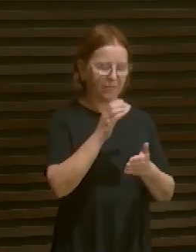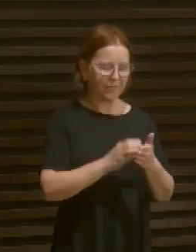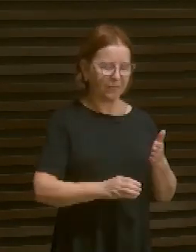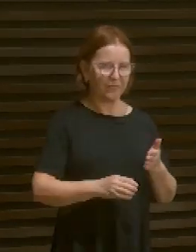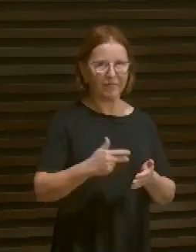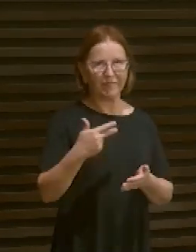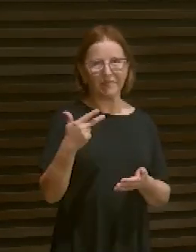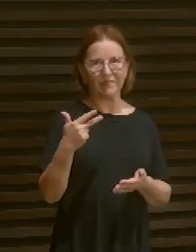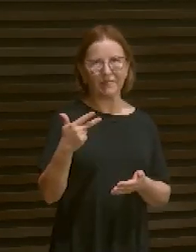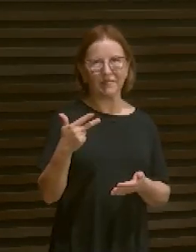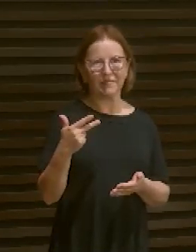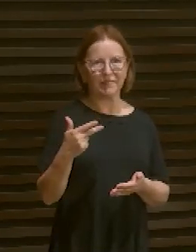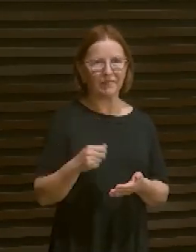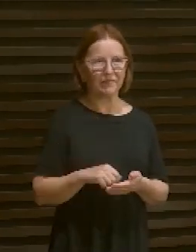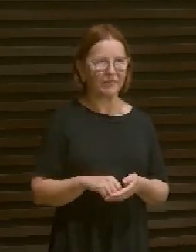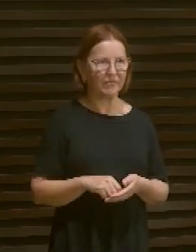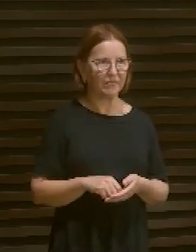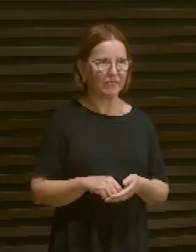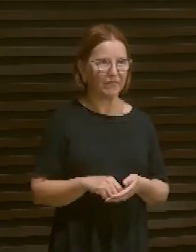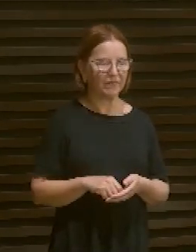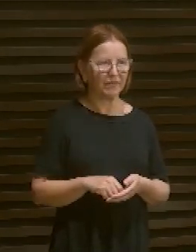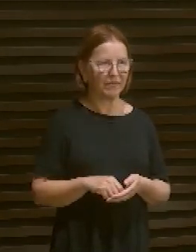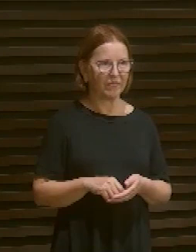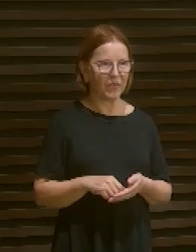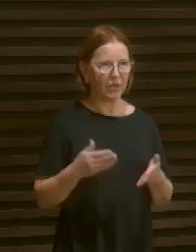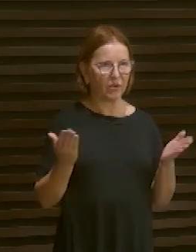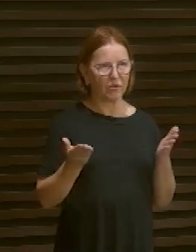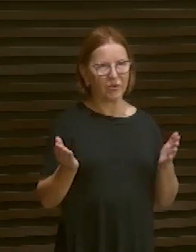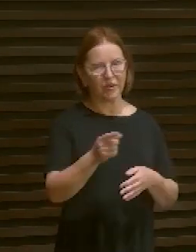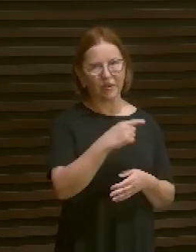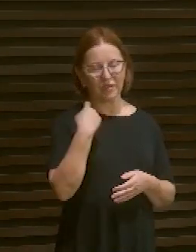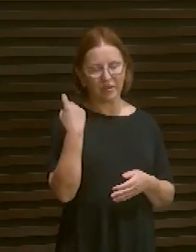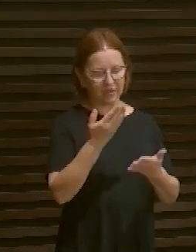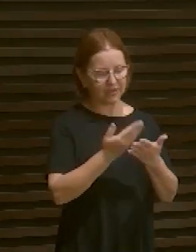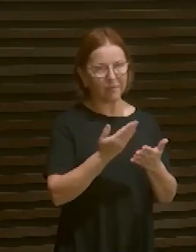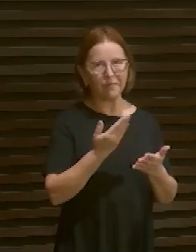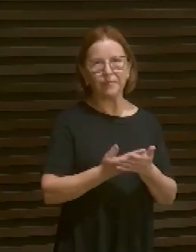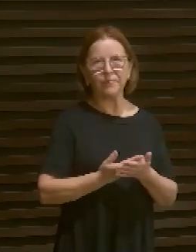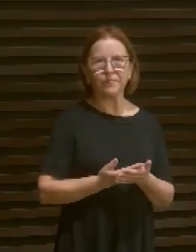3. Hoje nós vamos verificar